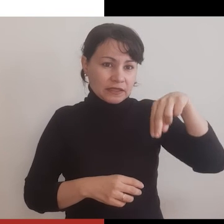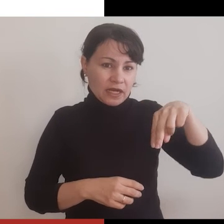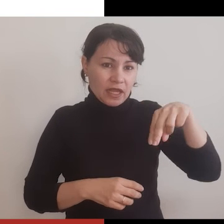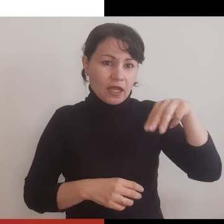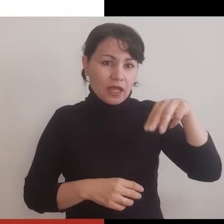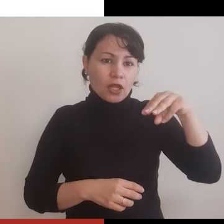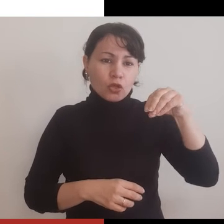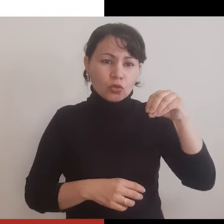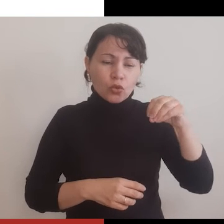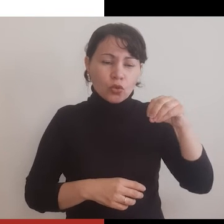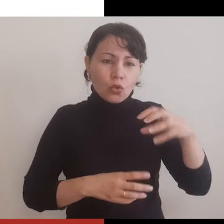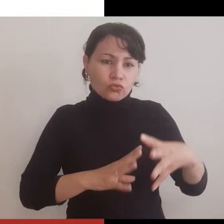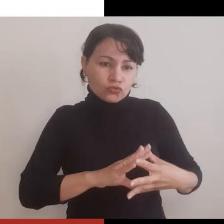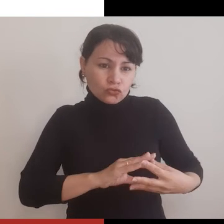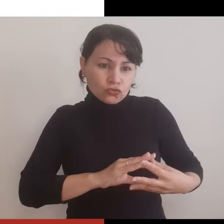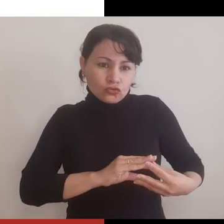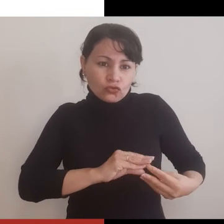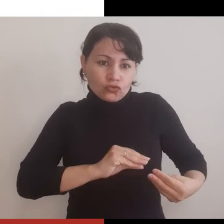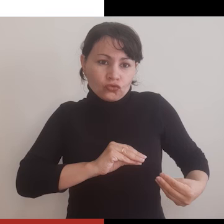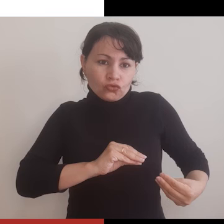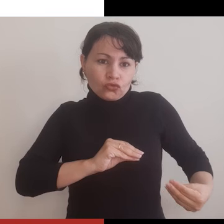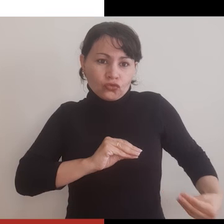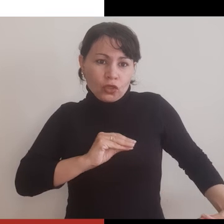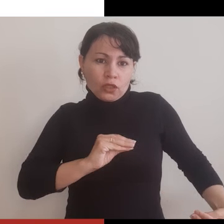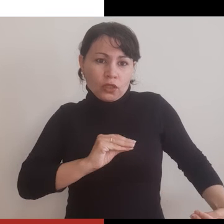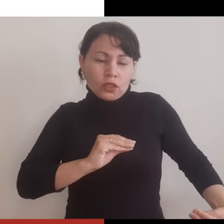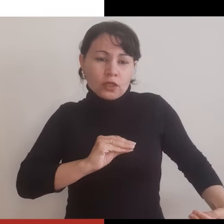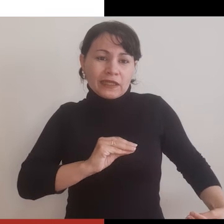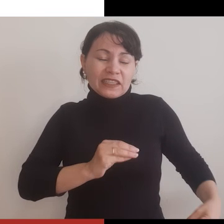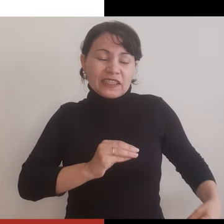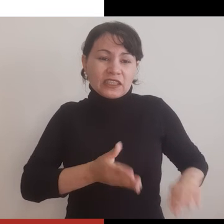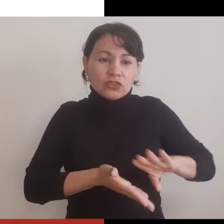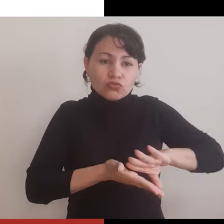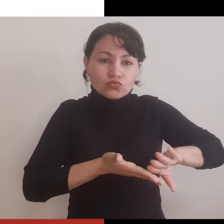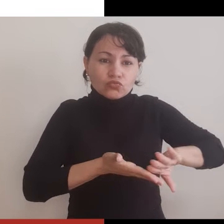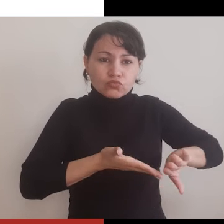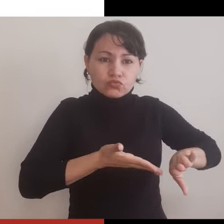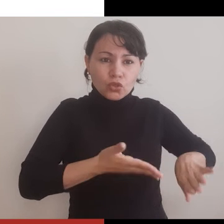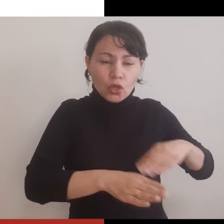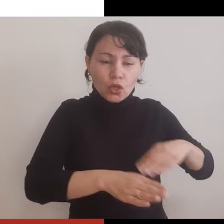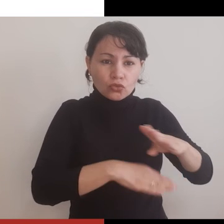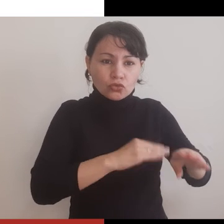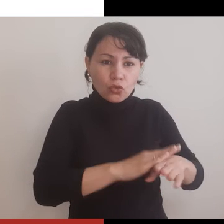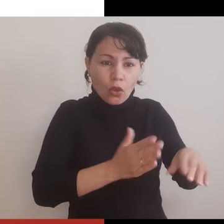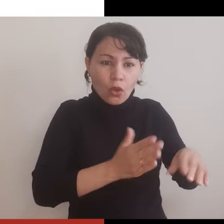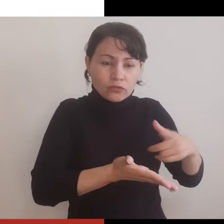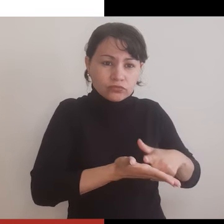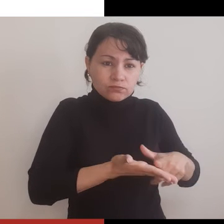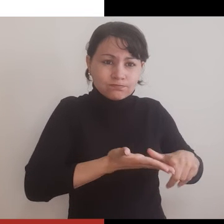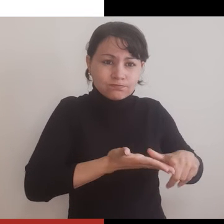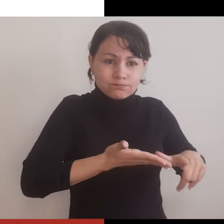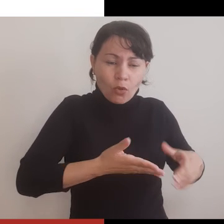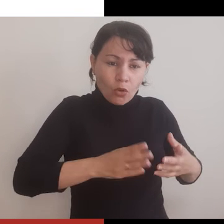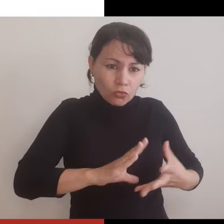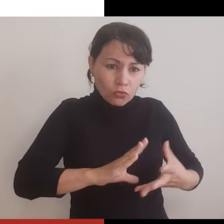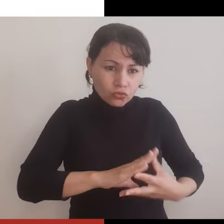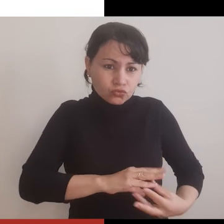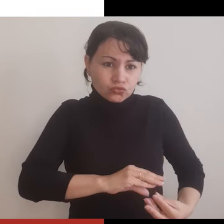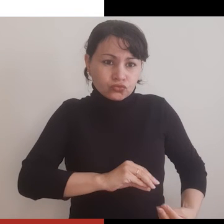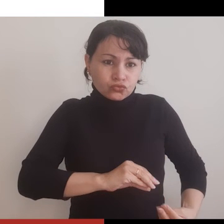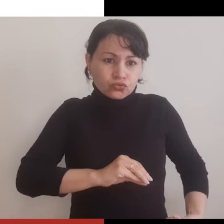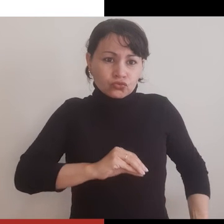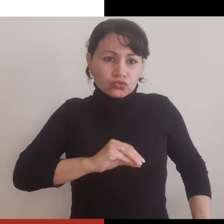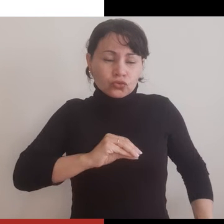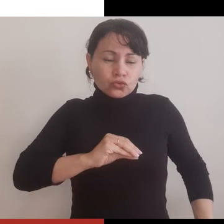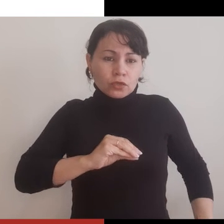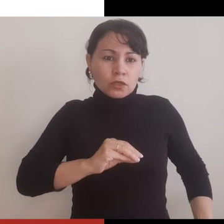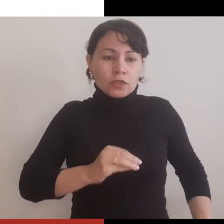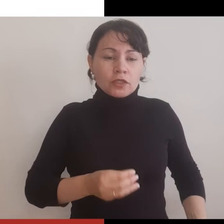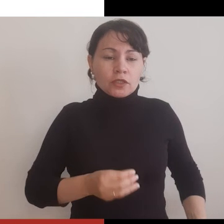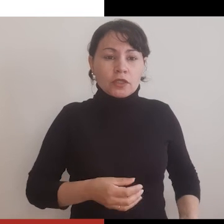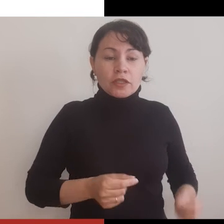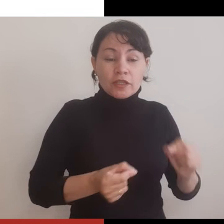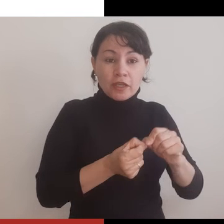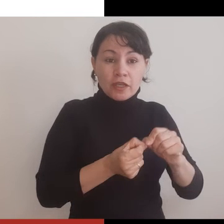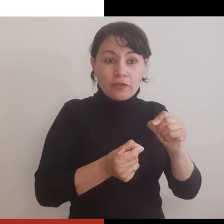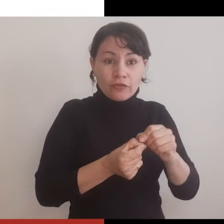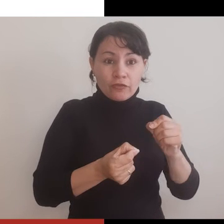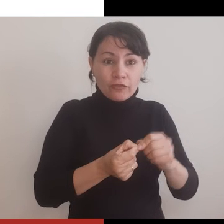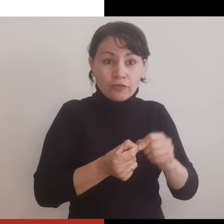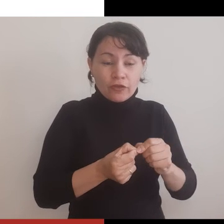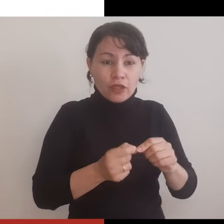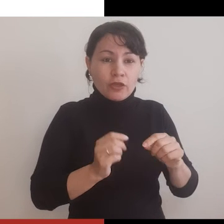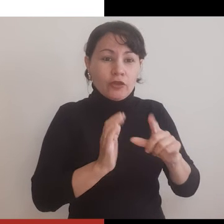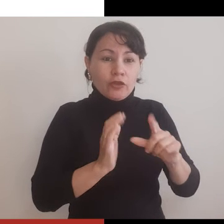dreno de sucção, também conhecido como Hemovac, o dreno de tórax, instalados nos pacientes após